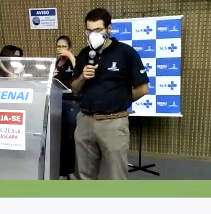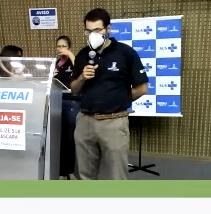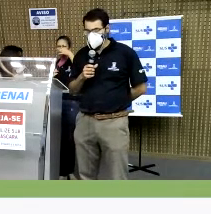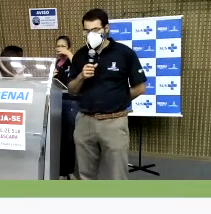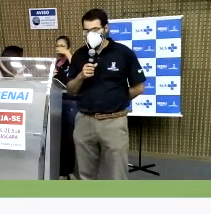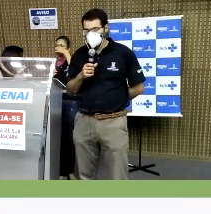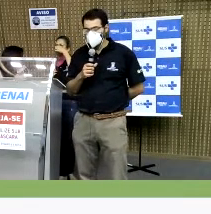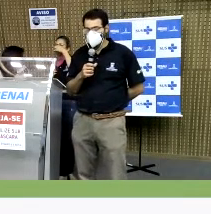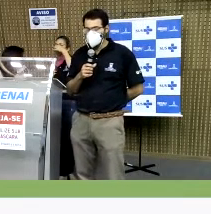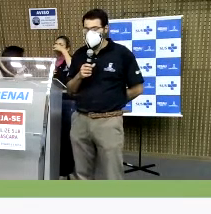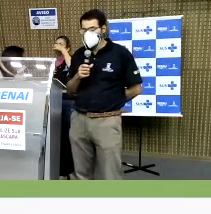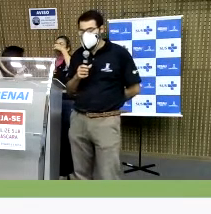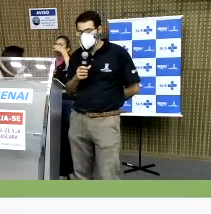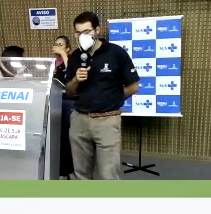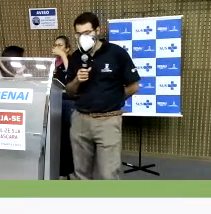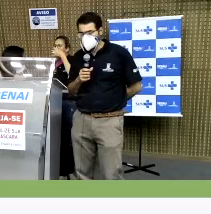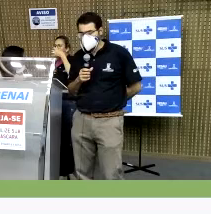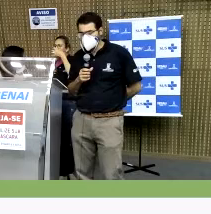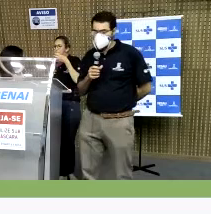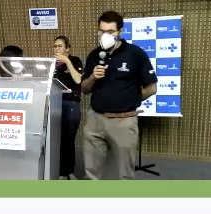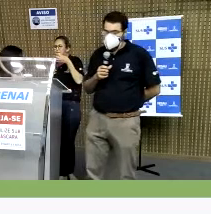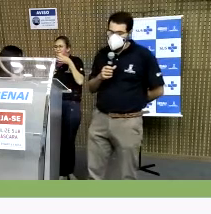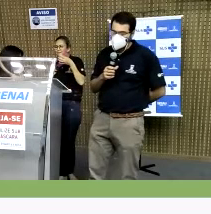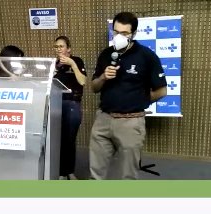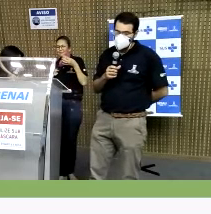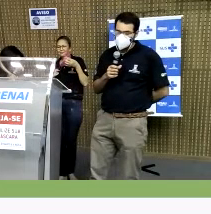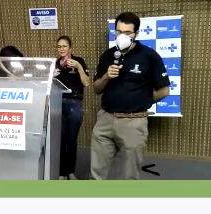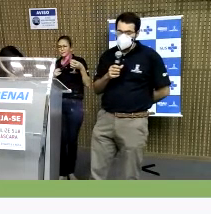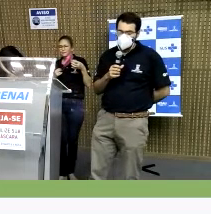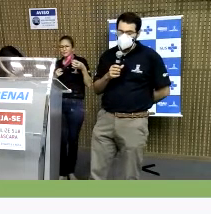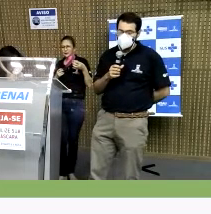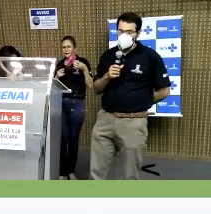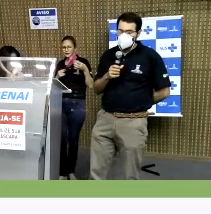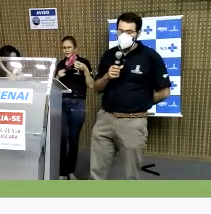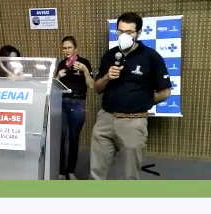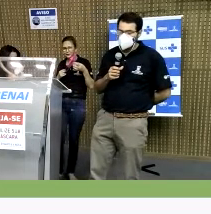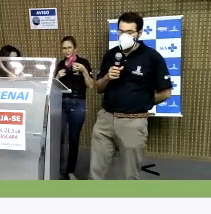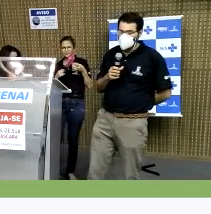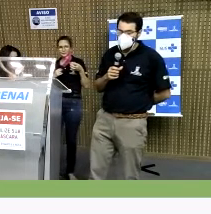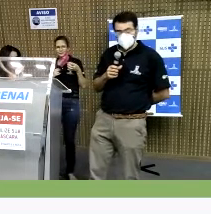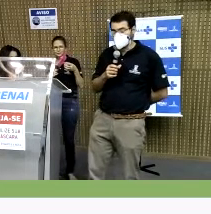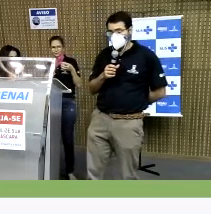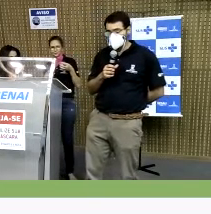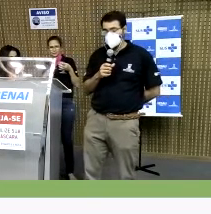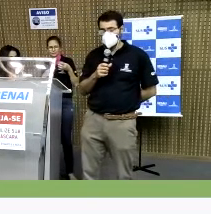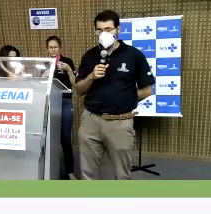1,5%, no terceiro 2%, e agora em 2021 3% no primeiro quadrimestre e 2% e